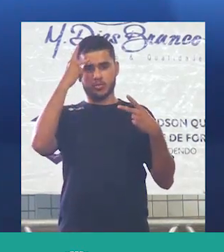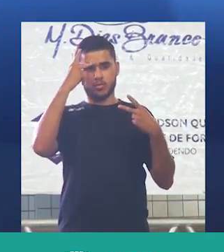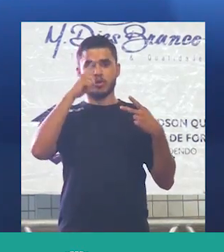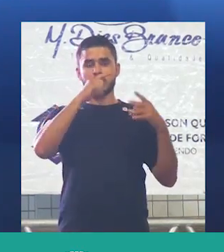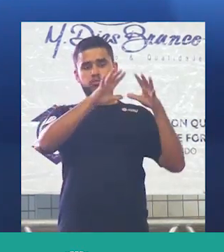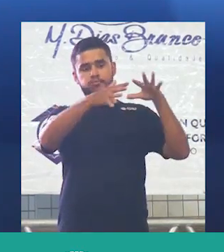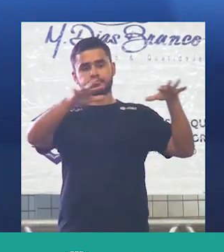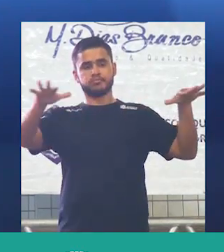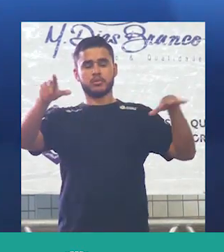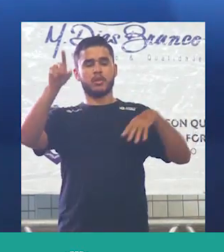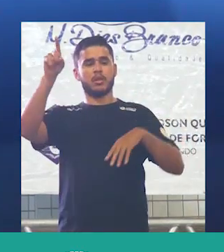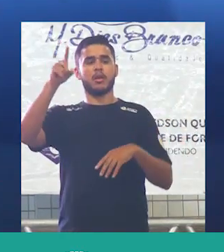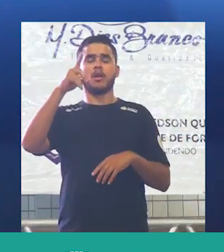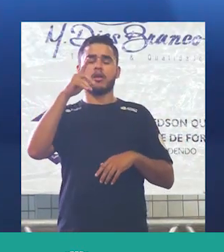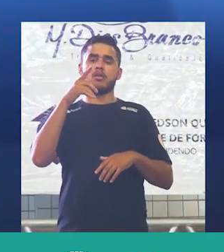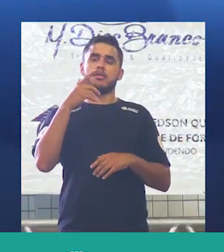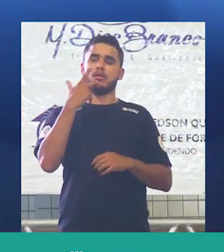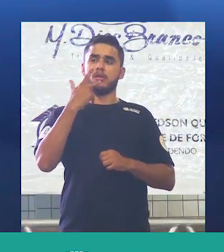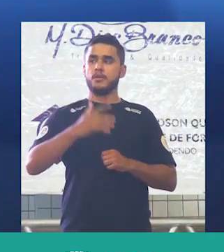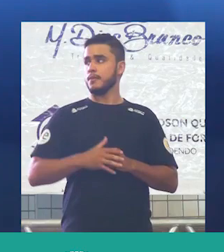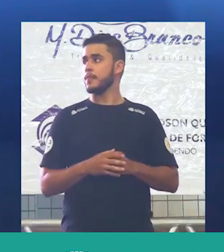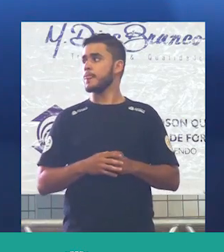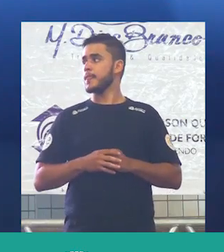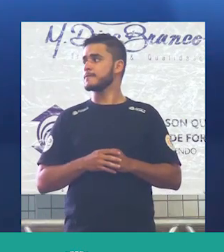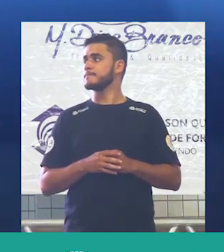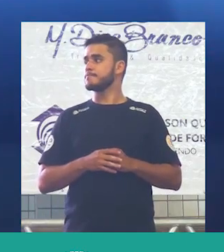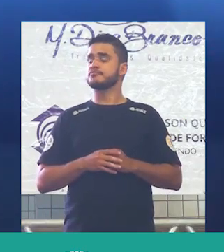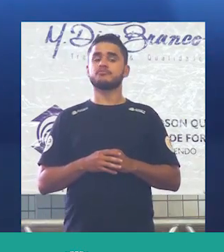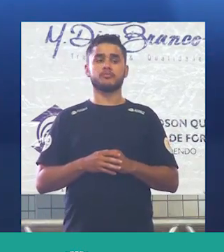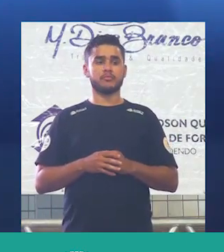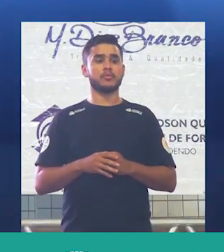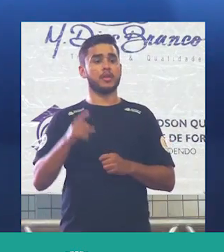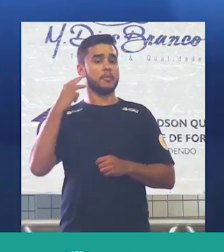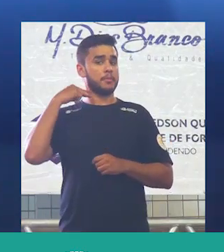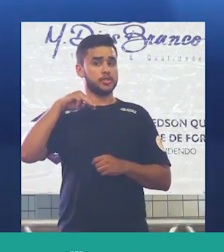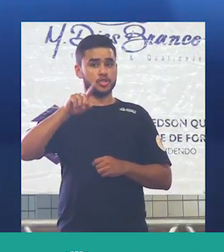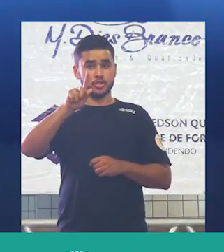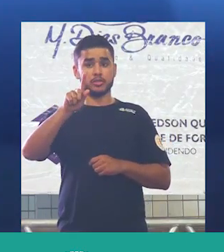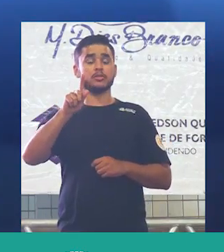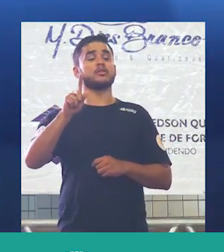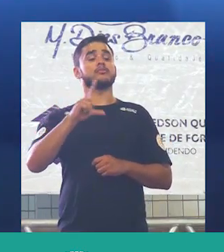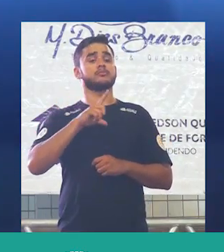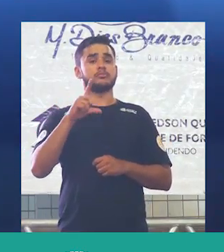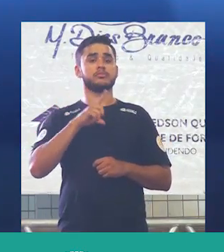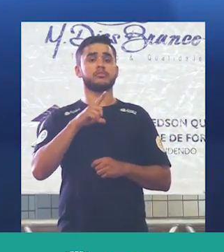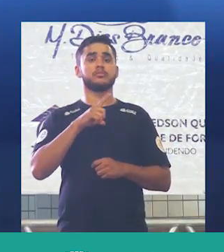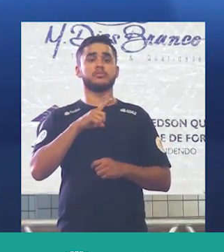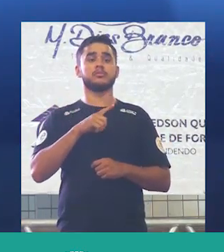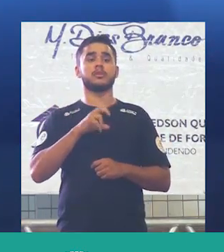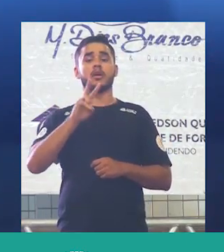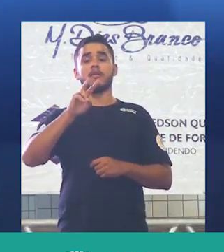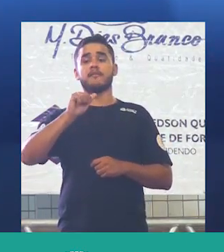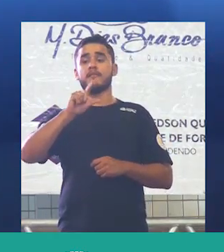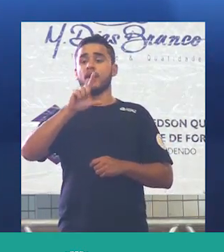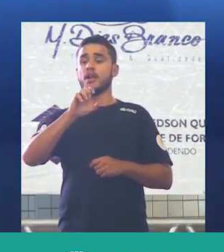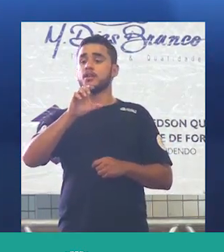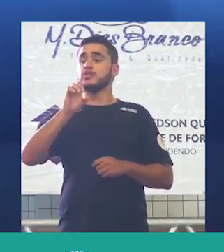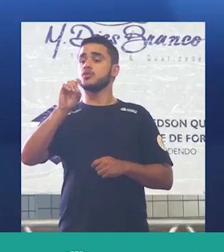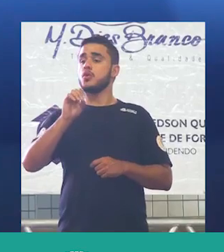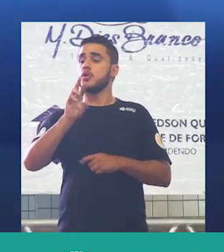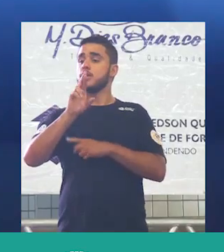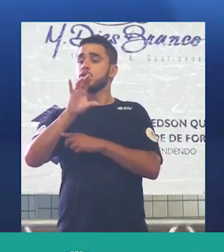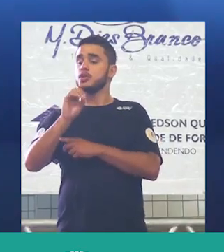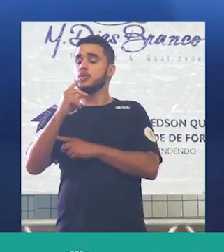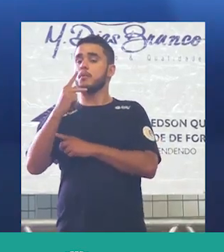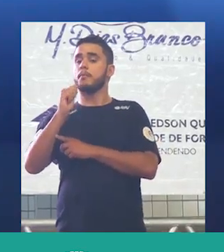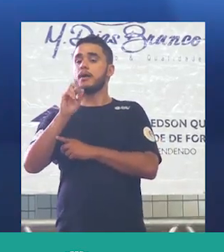entra, né, começa o litoral de São Paulo, o litoral do Rio de Janeiro, entra em Minas Gerais, Vale do Rio Paraíba do Sul. E o